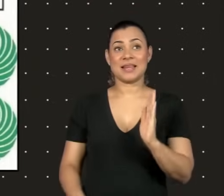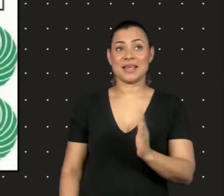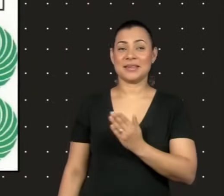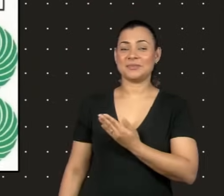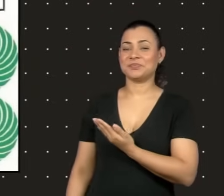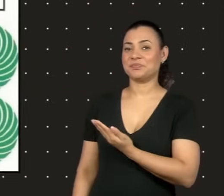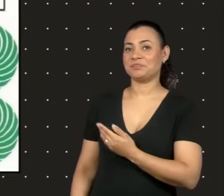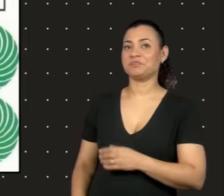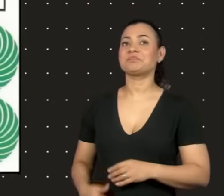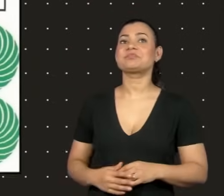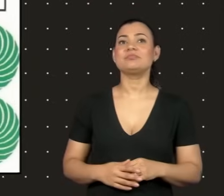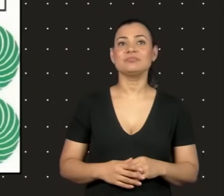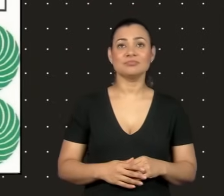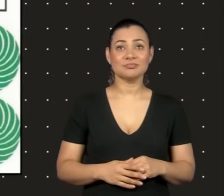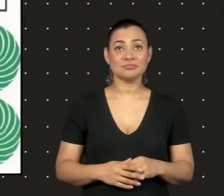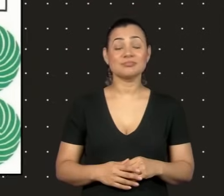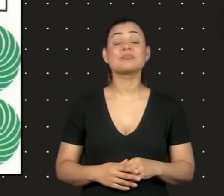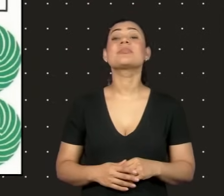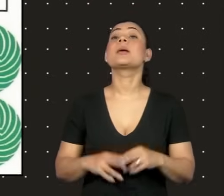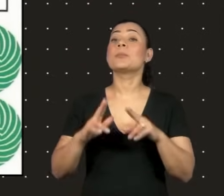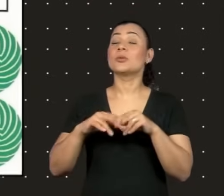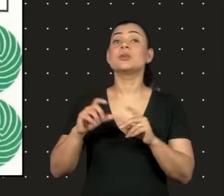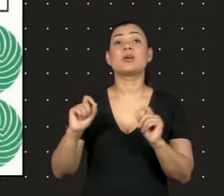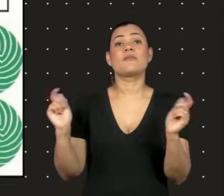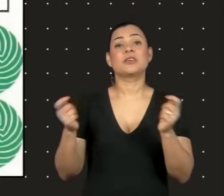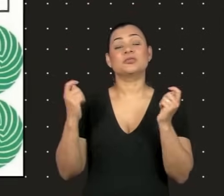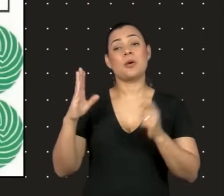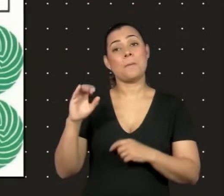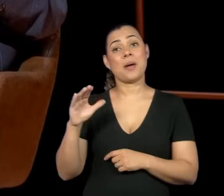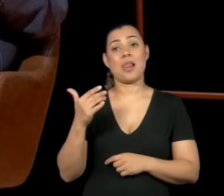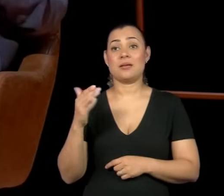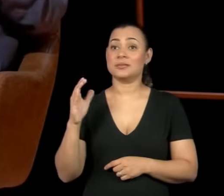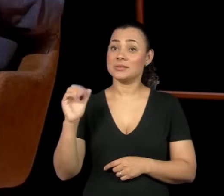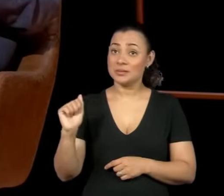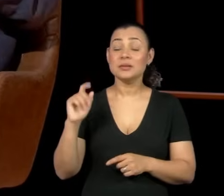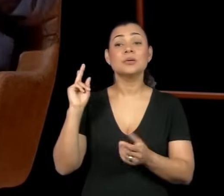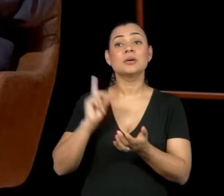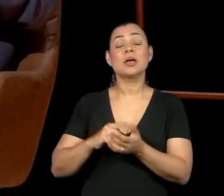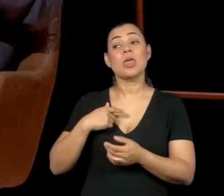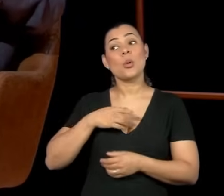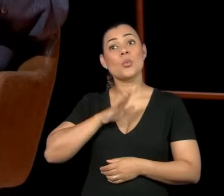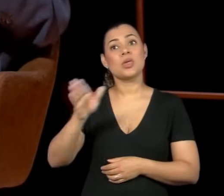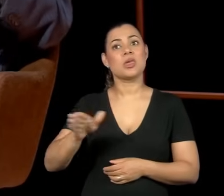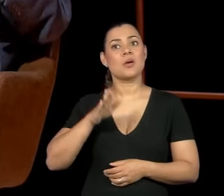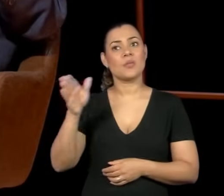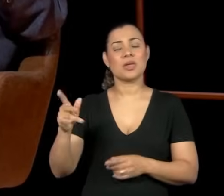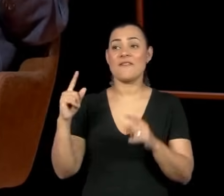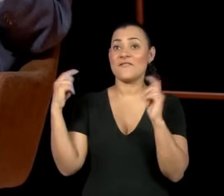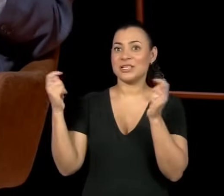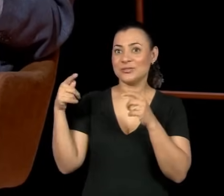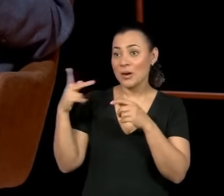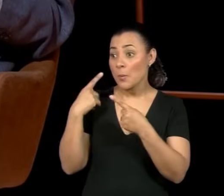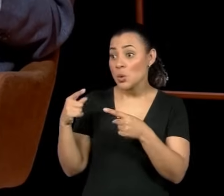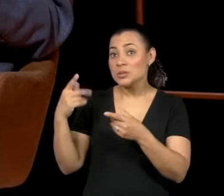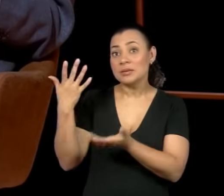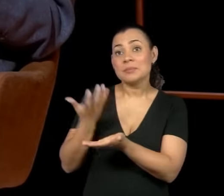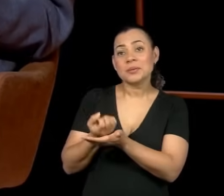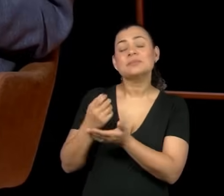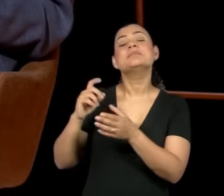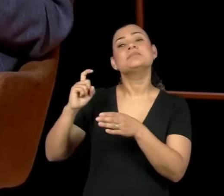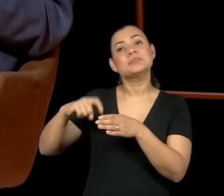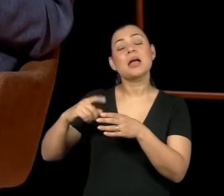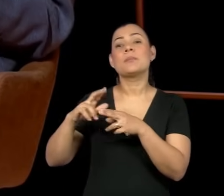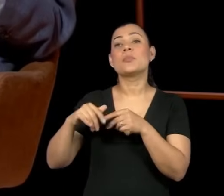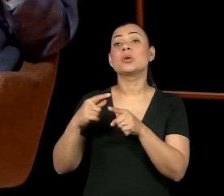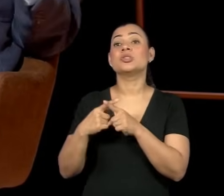da Balança. E toda quinta-feira eu ia na agência da Varig, na Avenida de Montaigne, porque chegava o Jornal do Brasil,